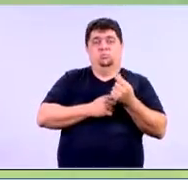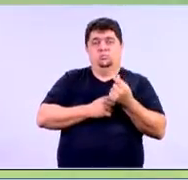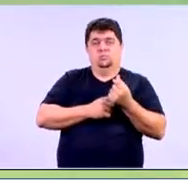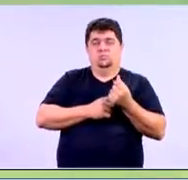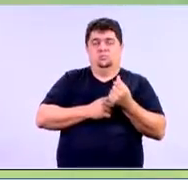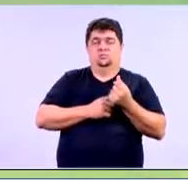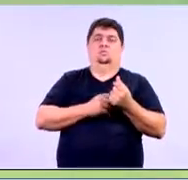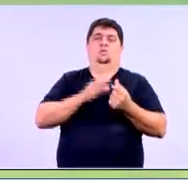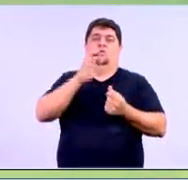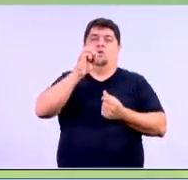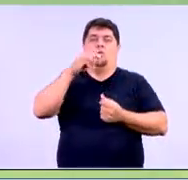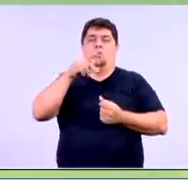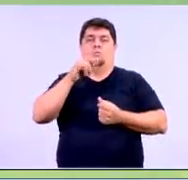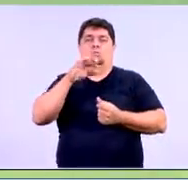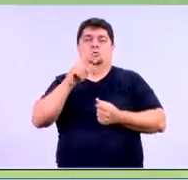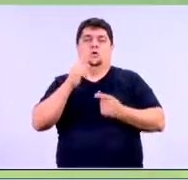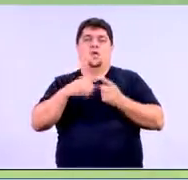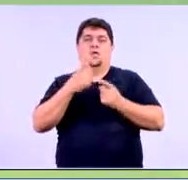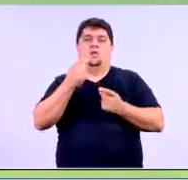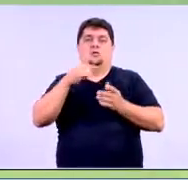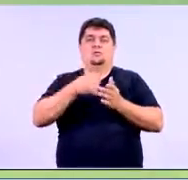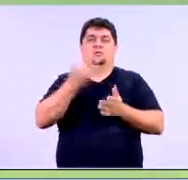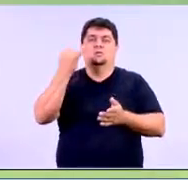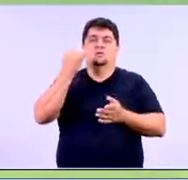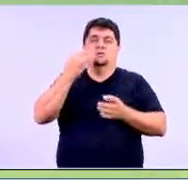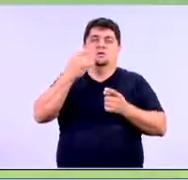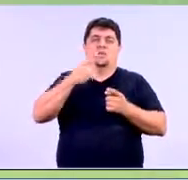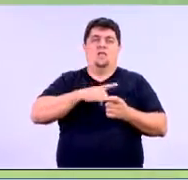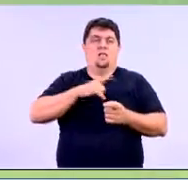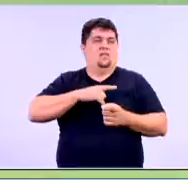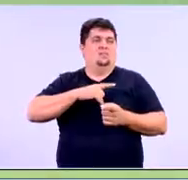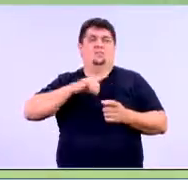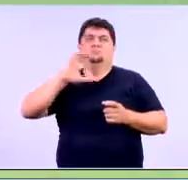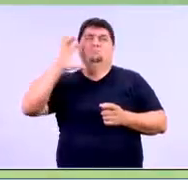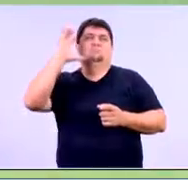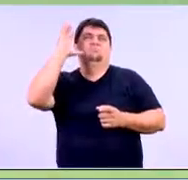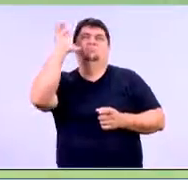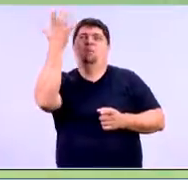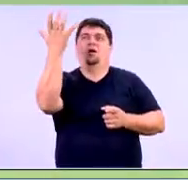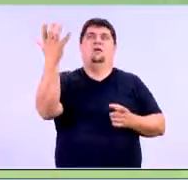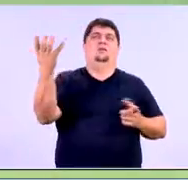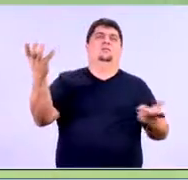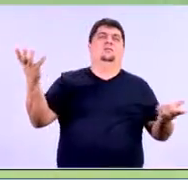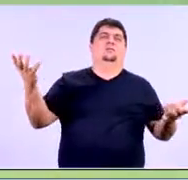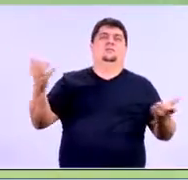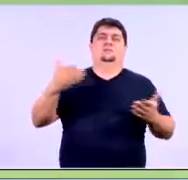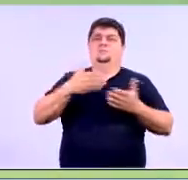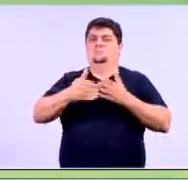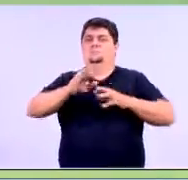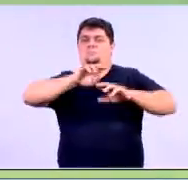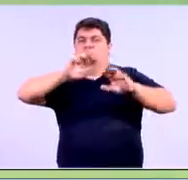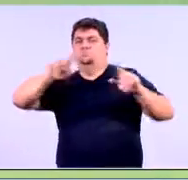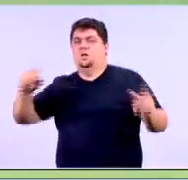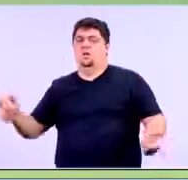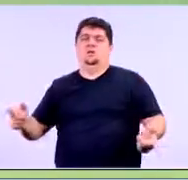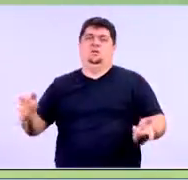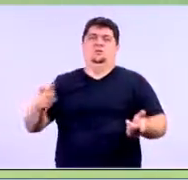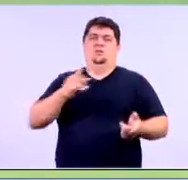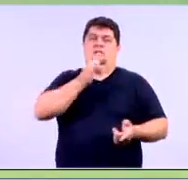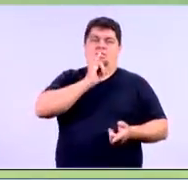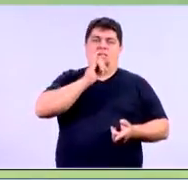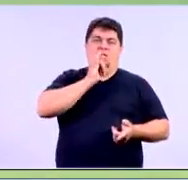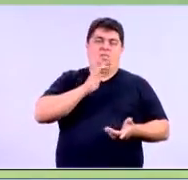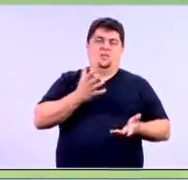ele é um tributo para atender despesas extraordinárias decorrentes de calamidade pública. Um